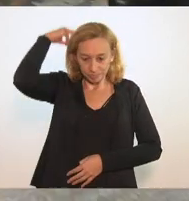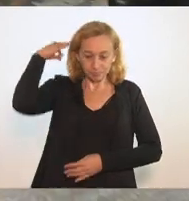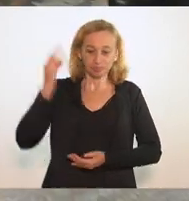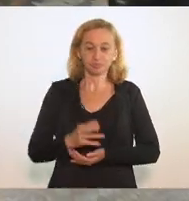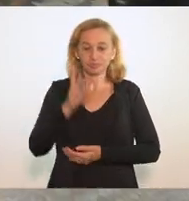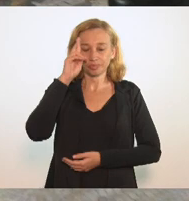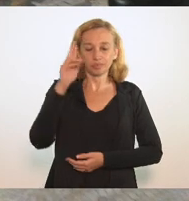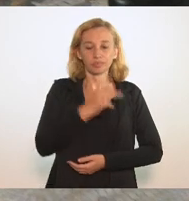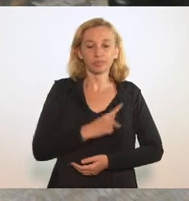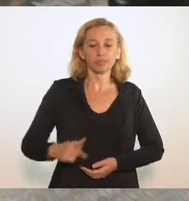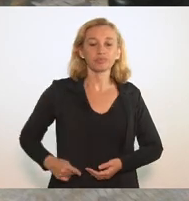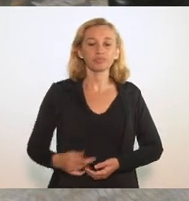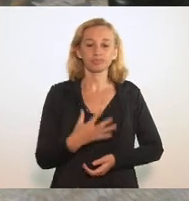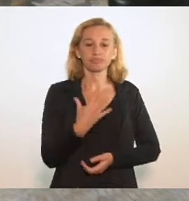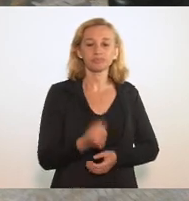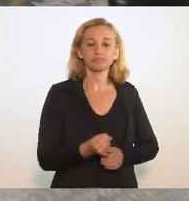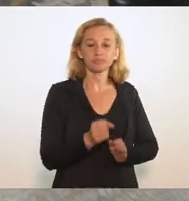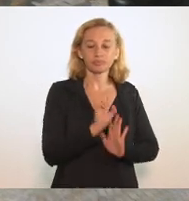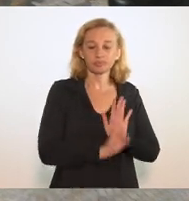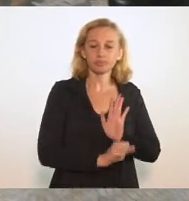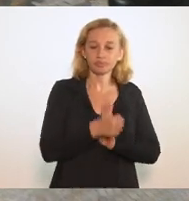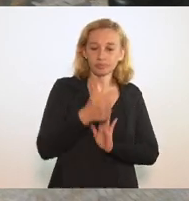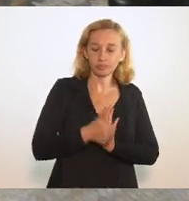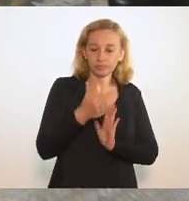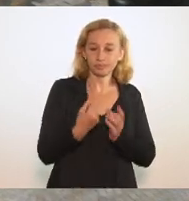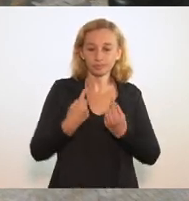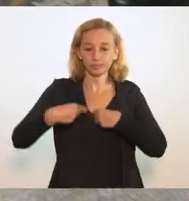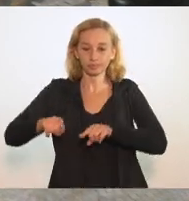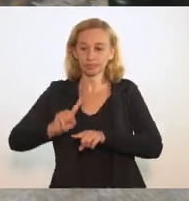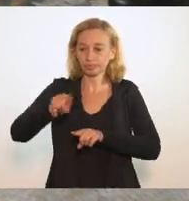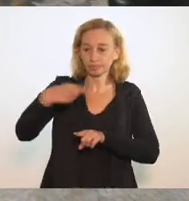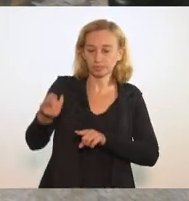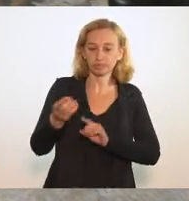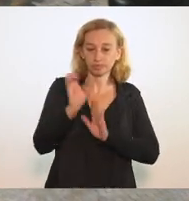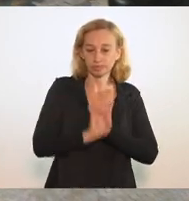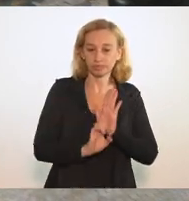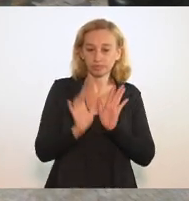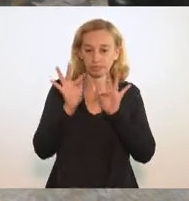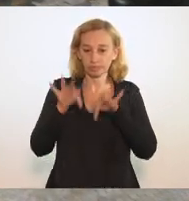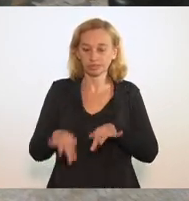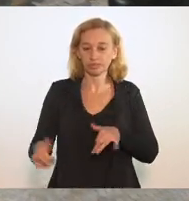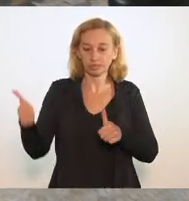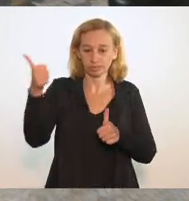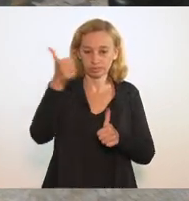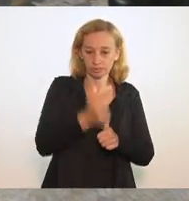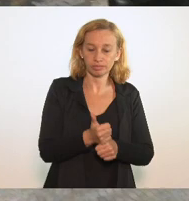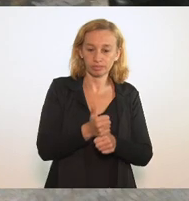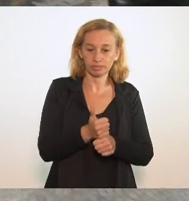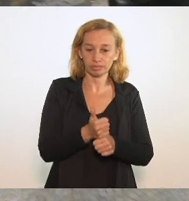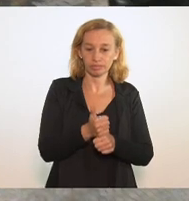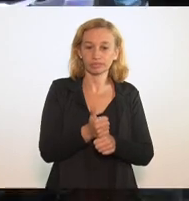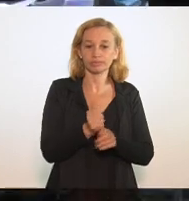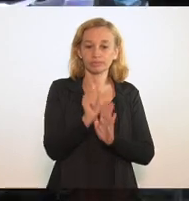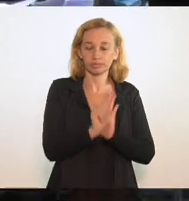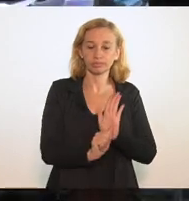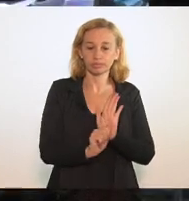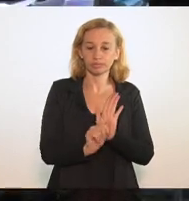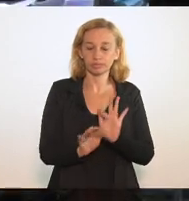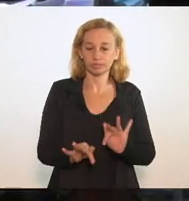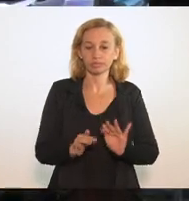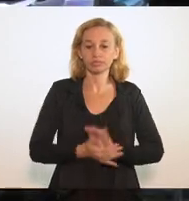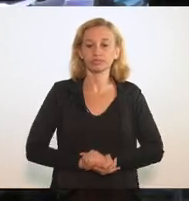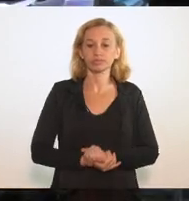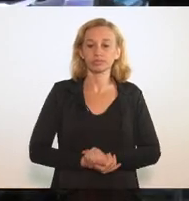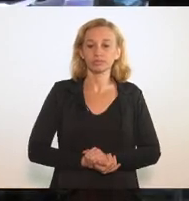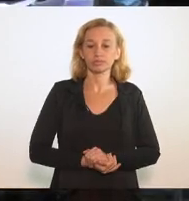Senhor presidente, o parecer é favorável à emenda 1, contrárias às demais emendas, concluindo por substitutivo, pedindo forma final de redação. Vossa Excelência está acatando o parecer